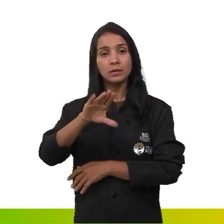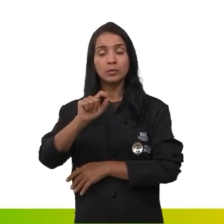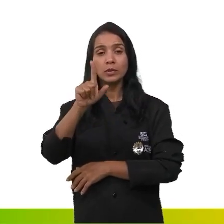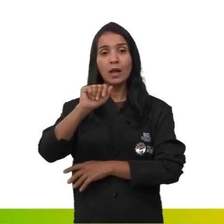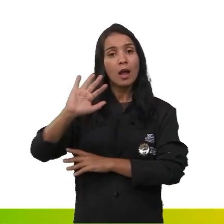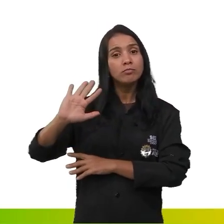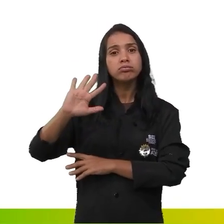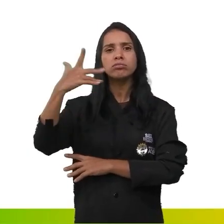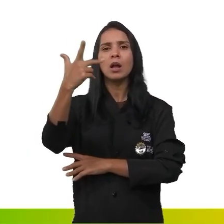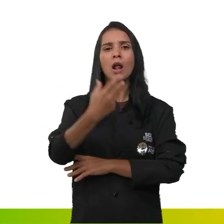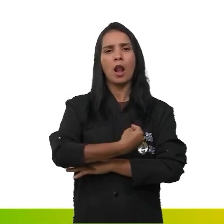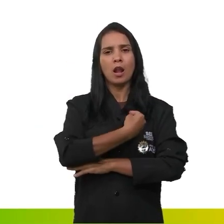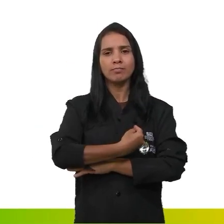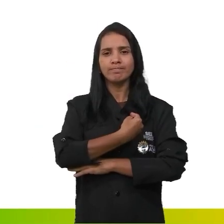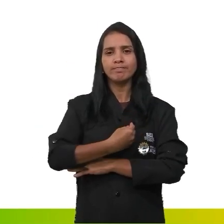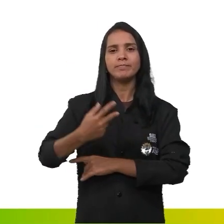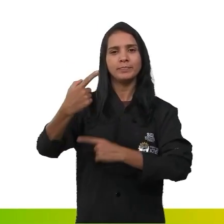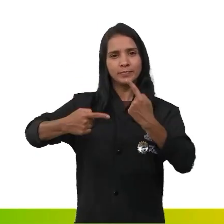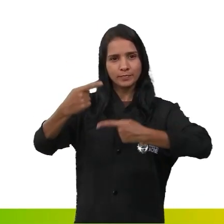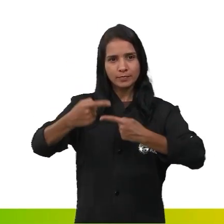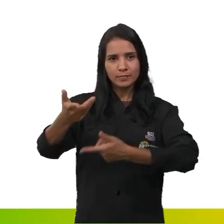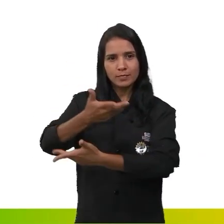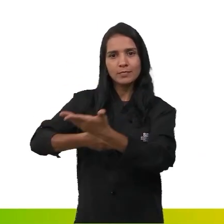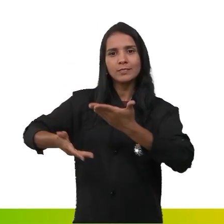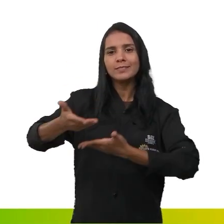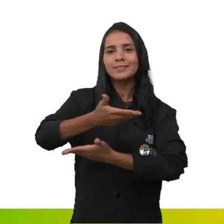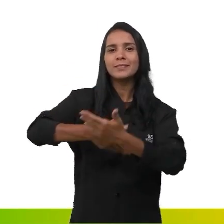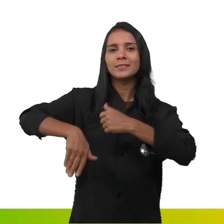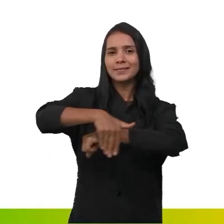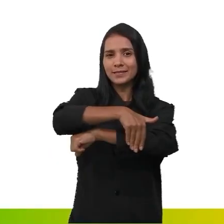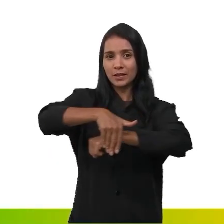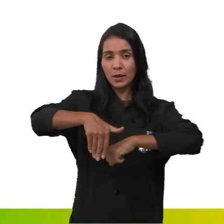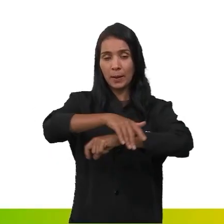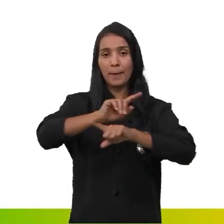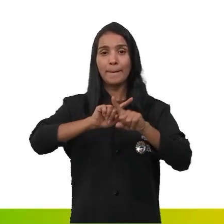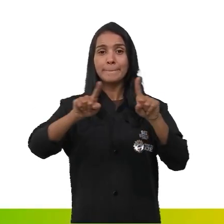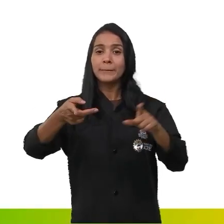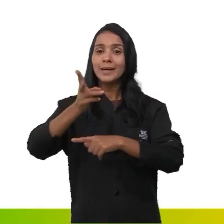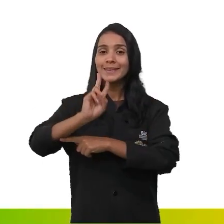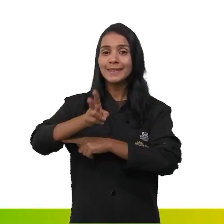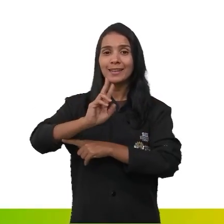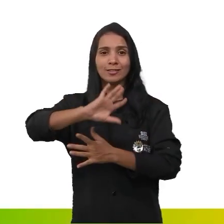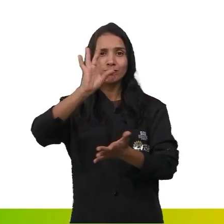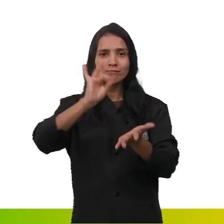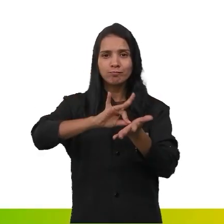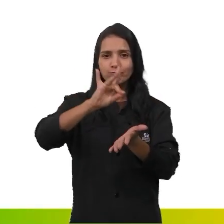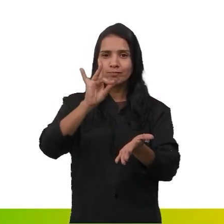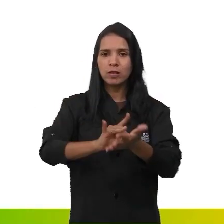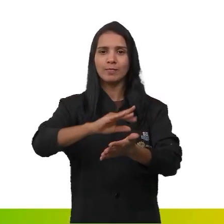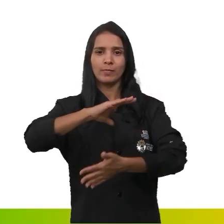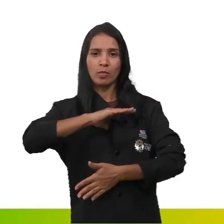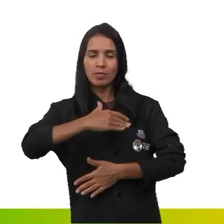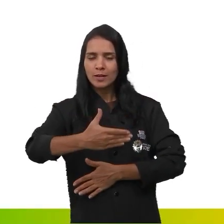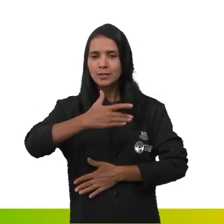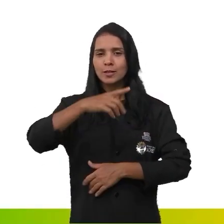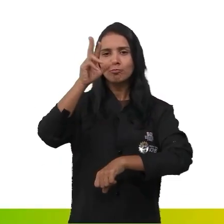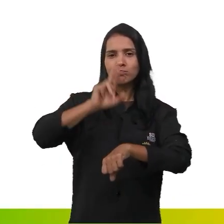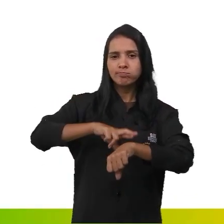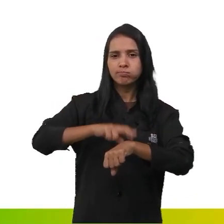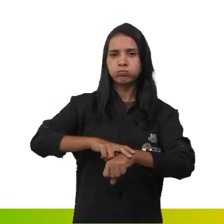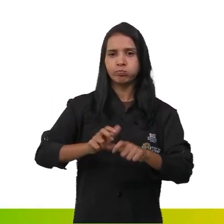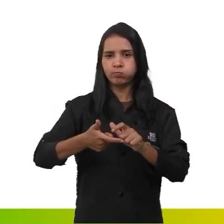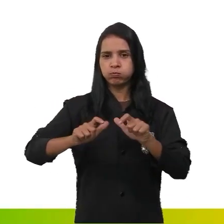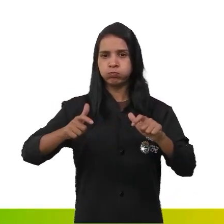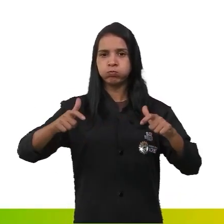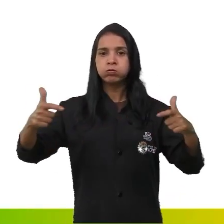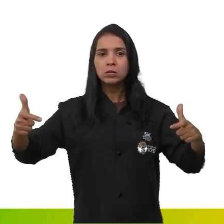classes populares urbanas, particularmente enraizado naquelas cidades de maior ritmo de crescimento,